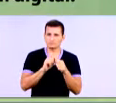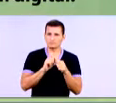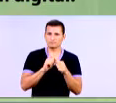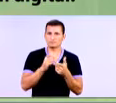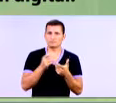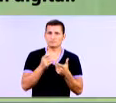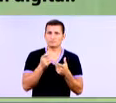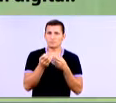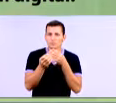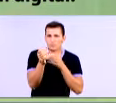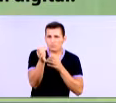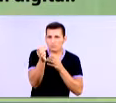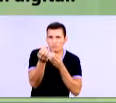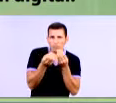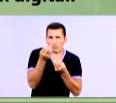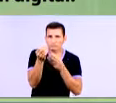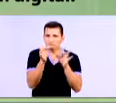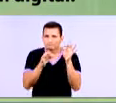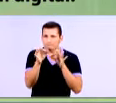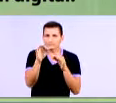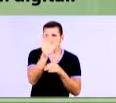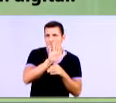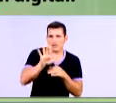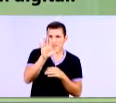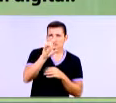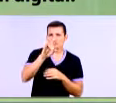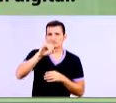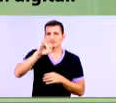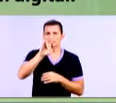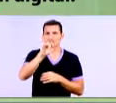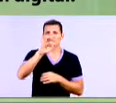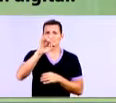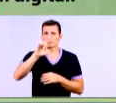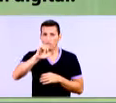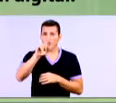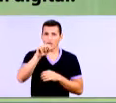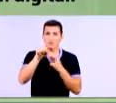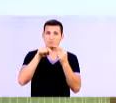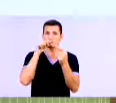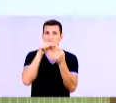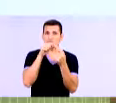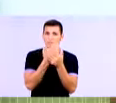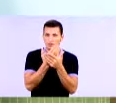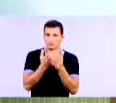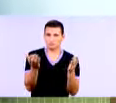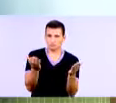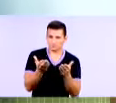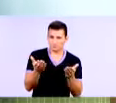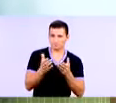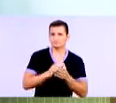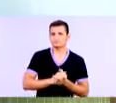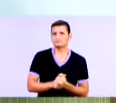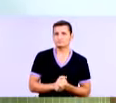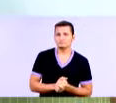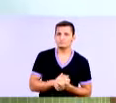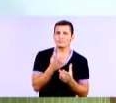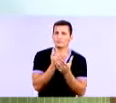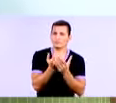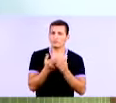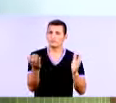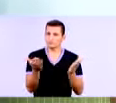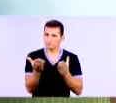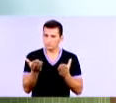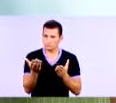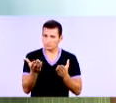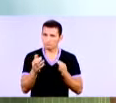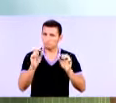de manipulações de imagem digital. Esses são os objetivos da aula de hoje. Nessa aula nós trabalharemos de uma